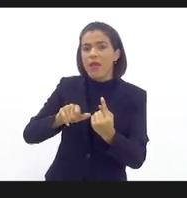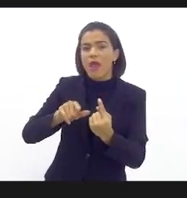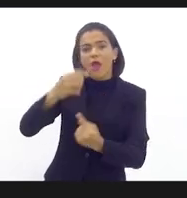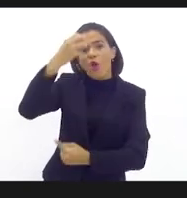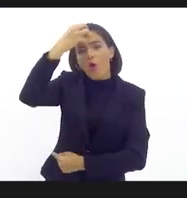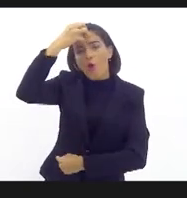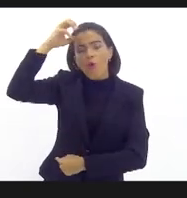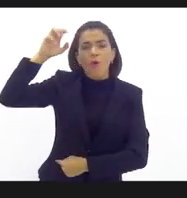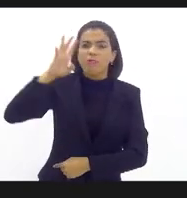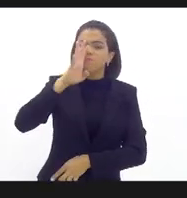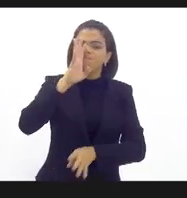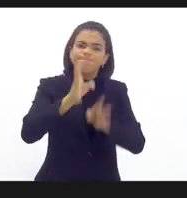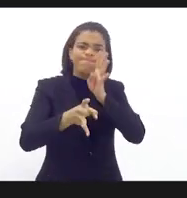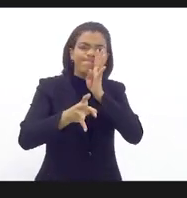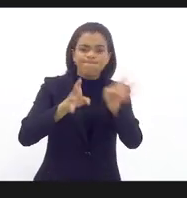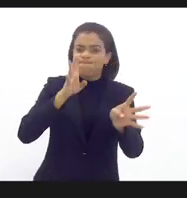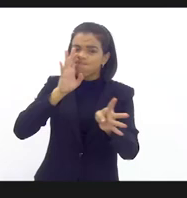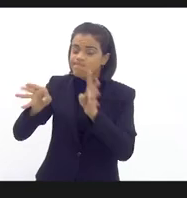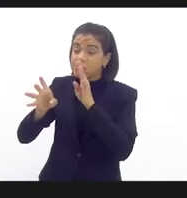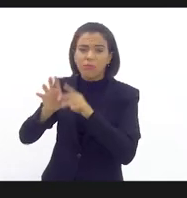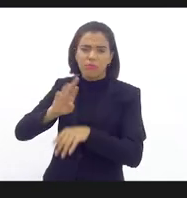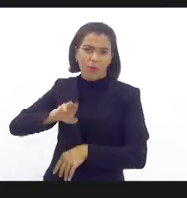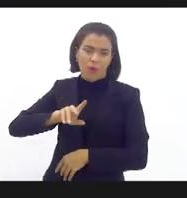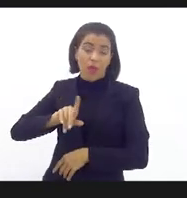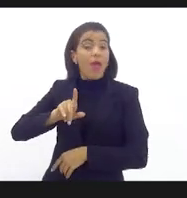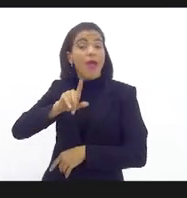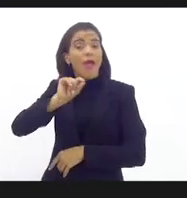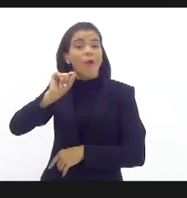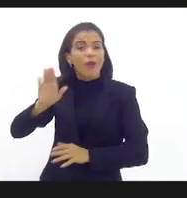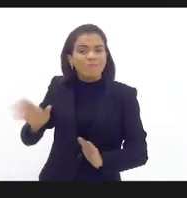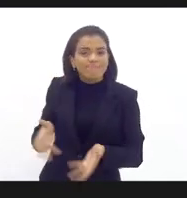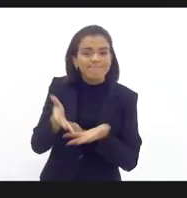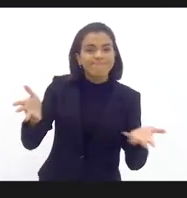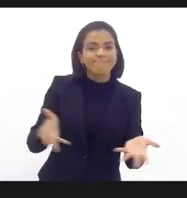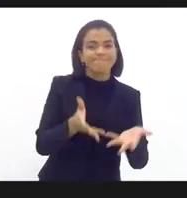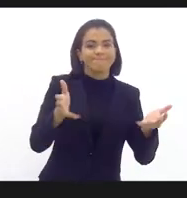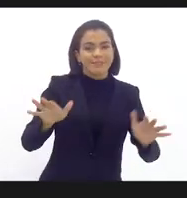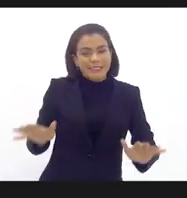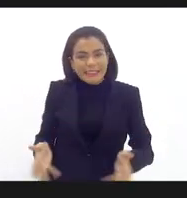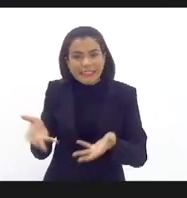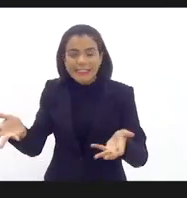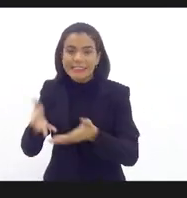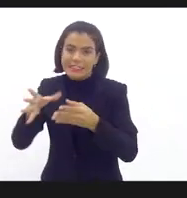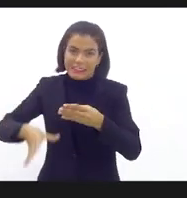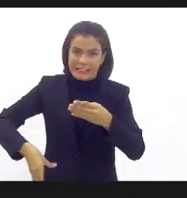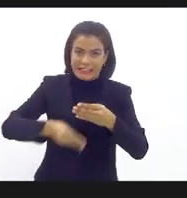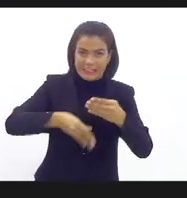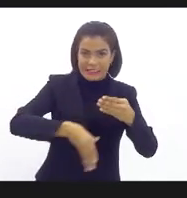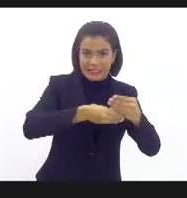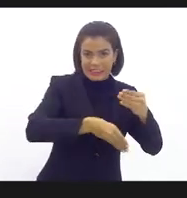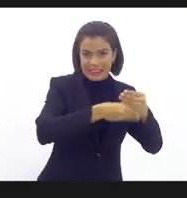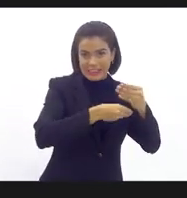culpabilizar e sim estimular que seja implementado.